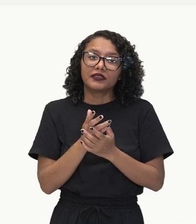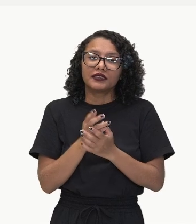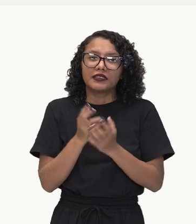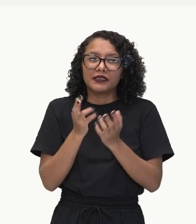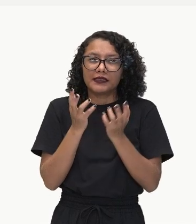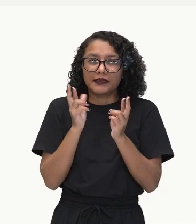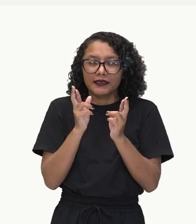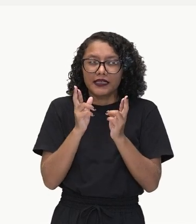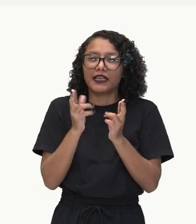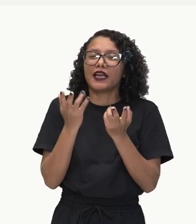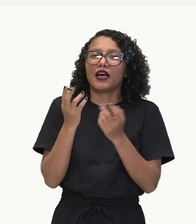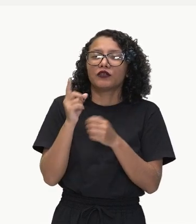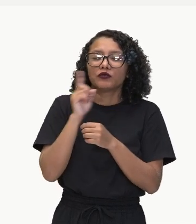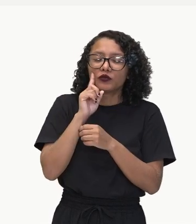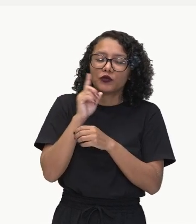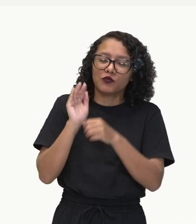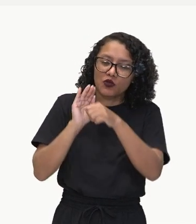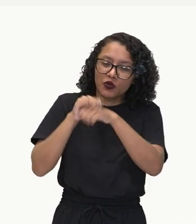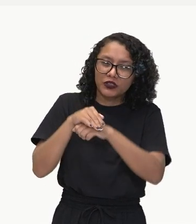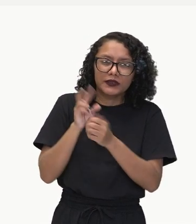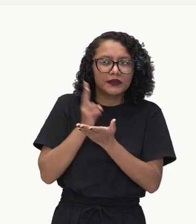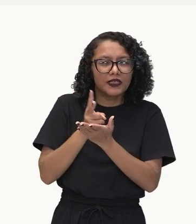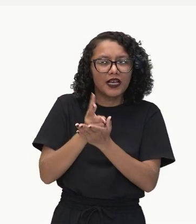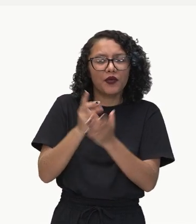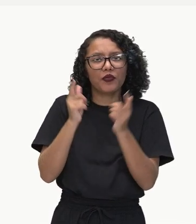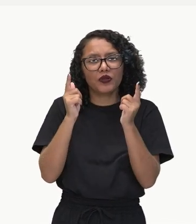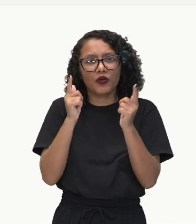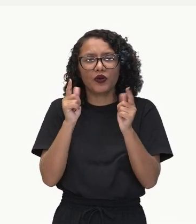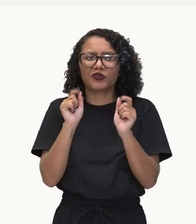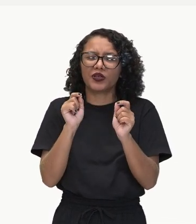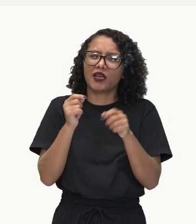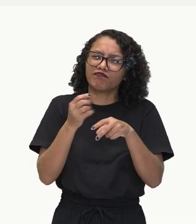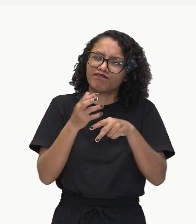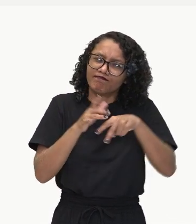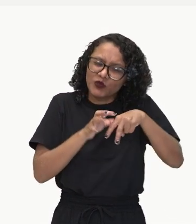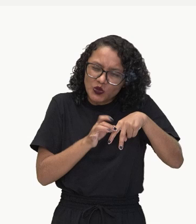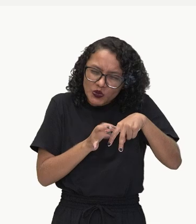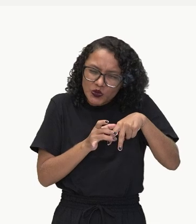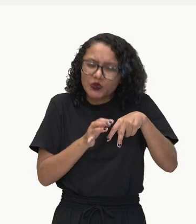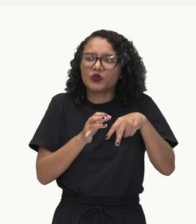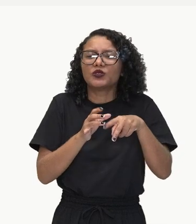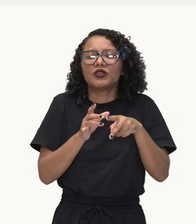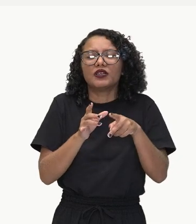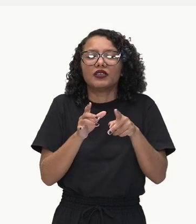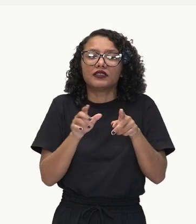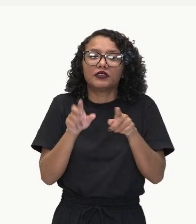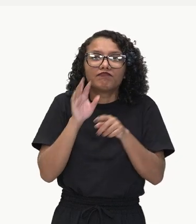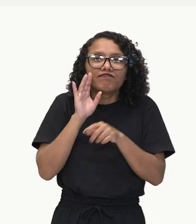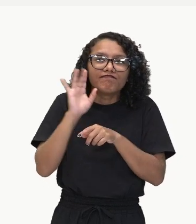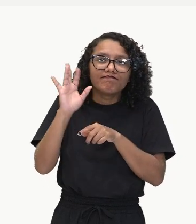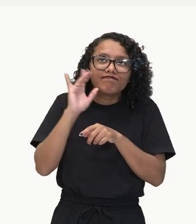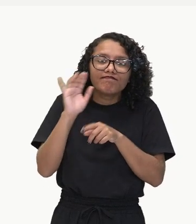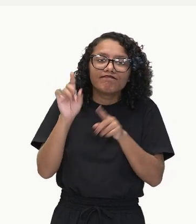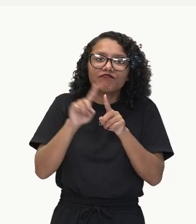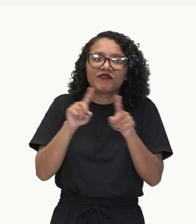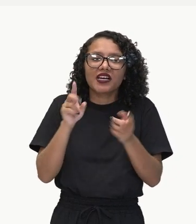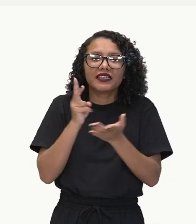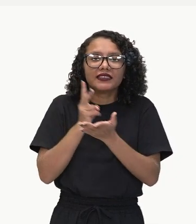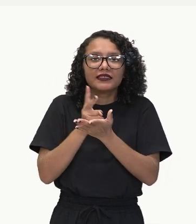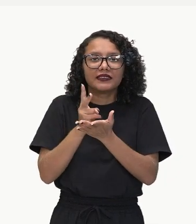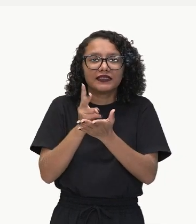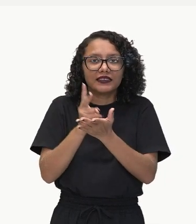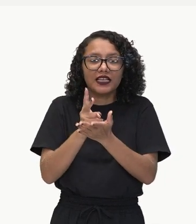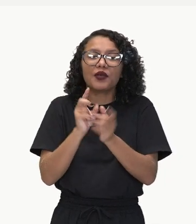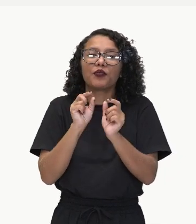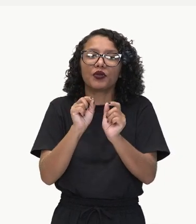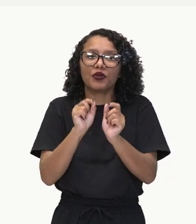aventura, como esta, dormente, sonhante, mas sempre presente na aventura